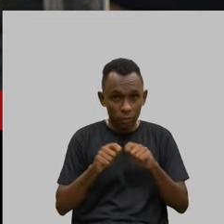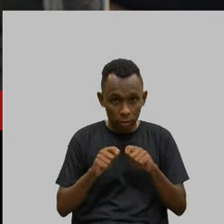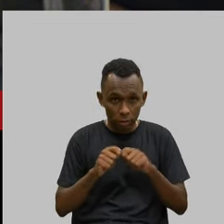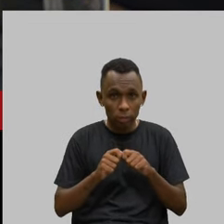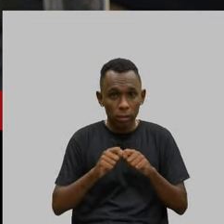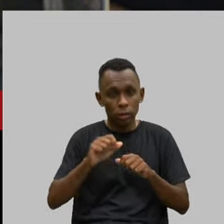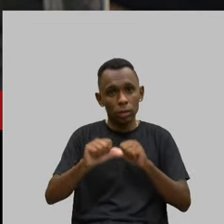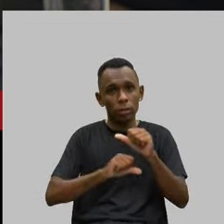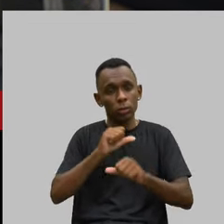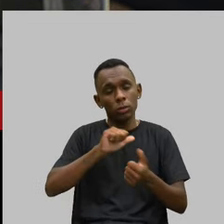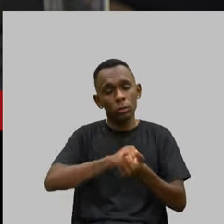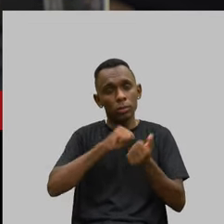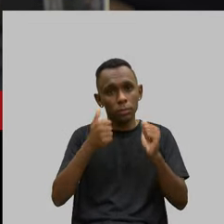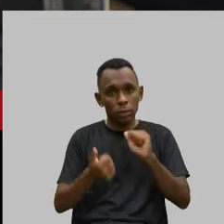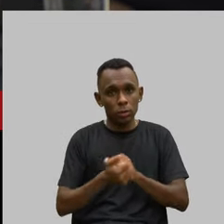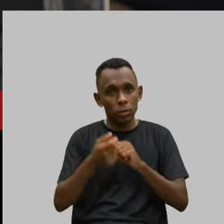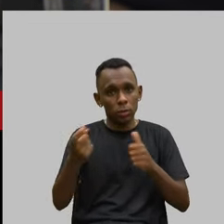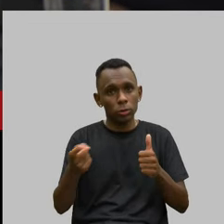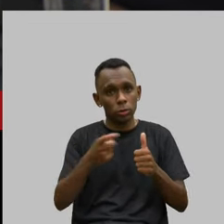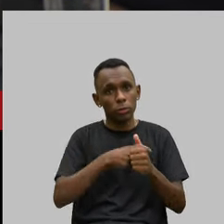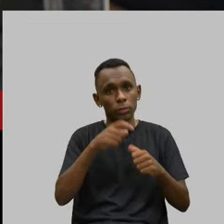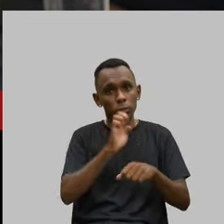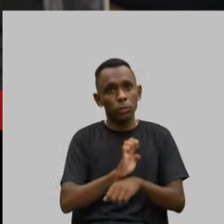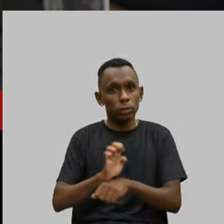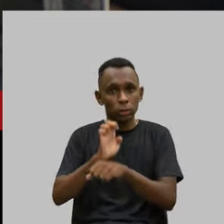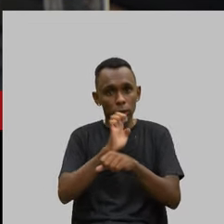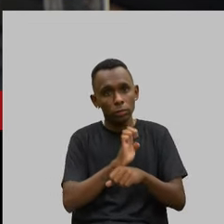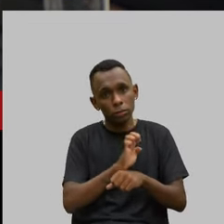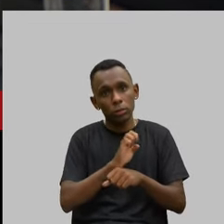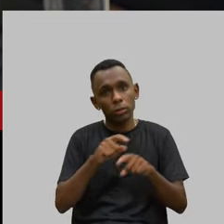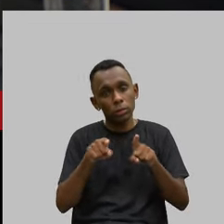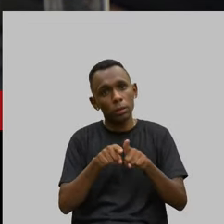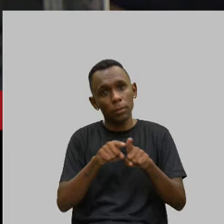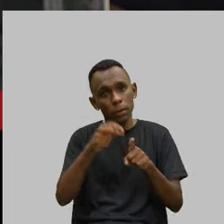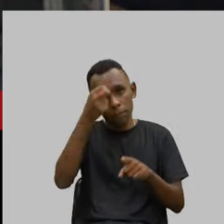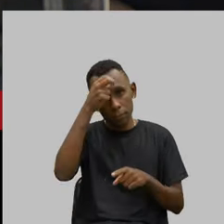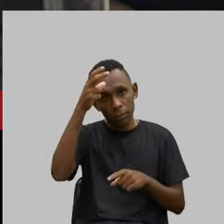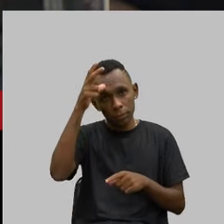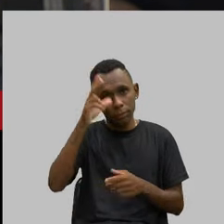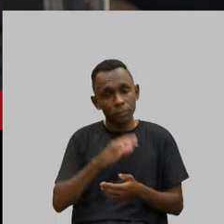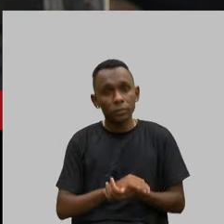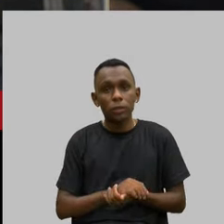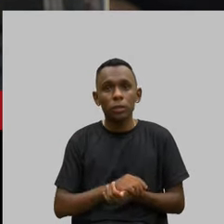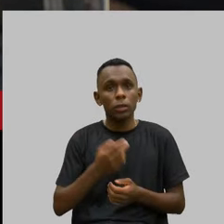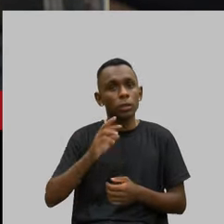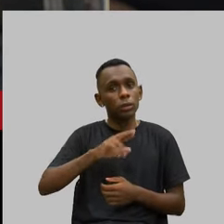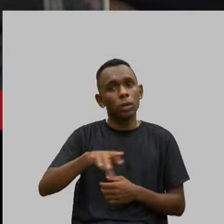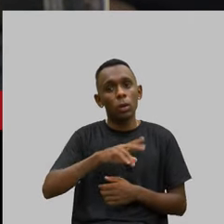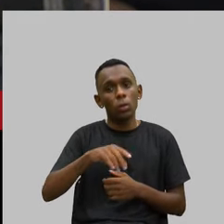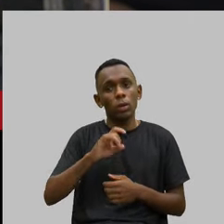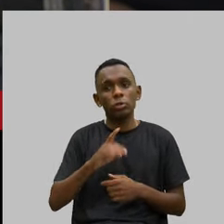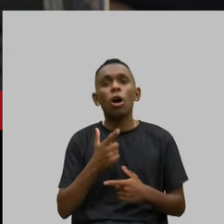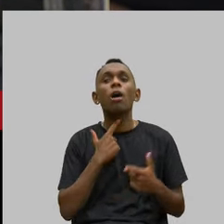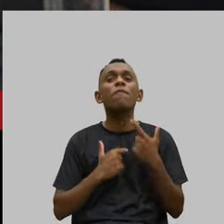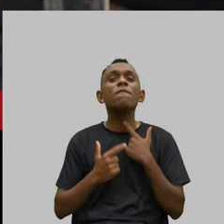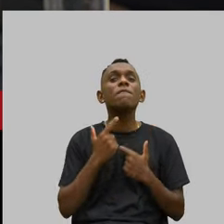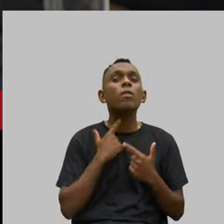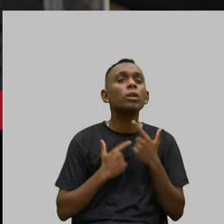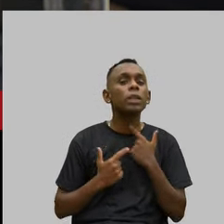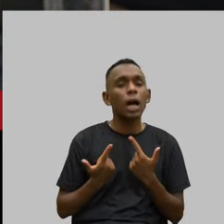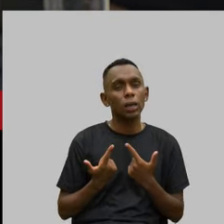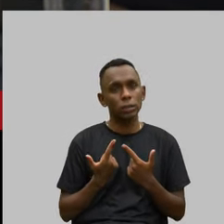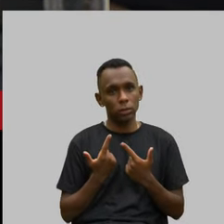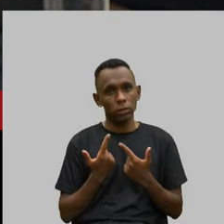dívida dos estados e e eventualmente municípios então não depende V de